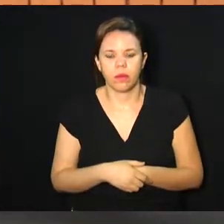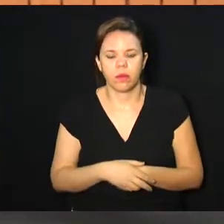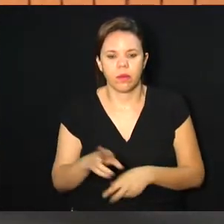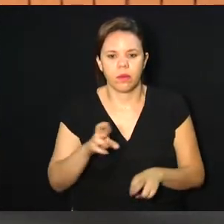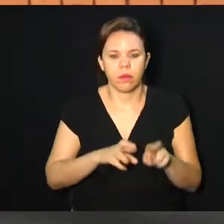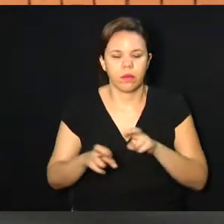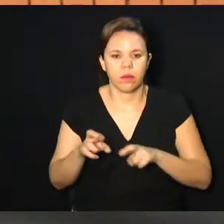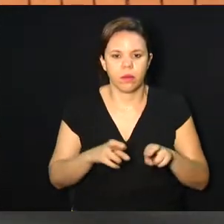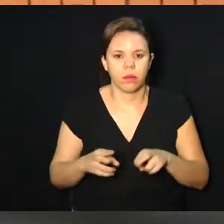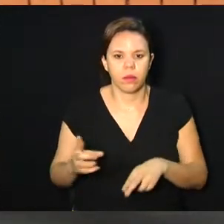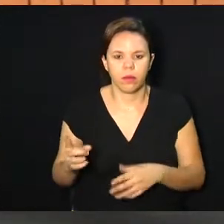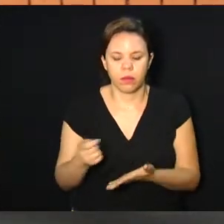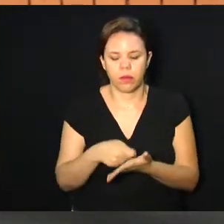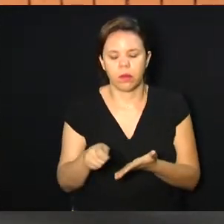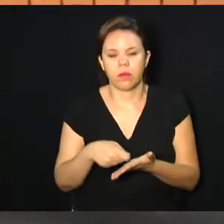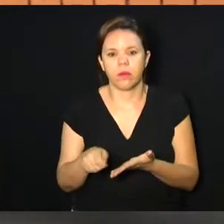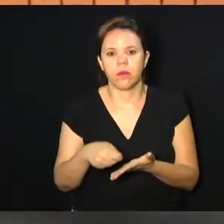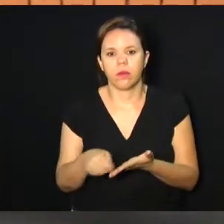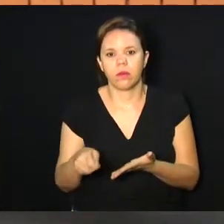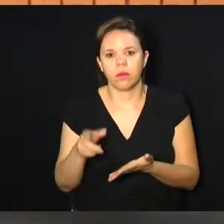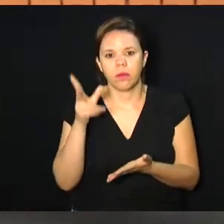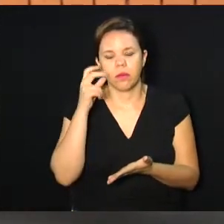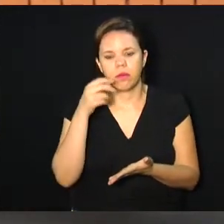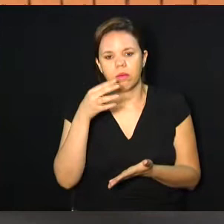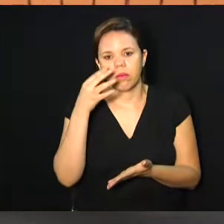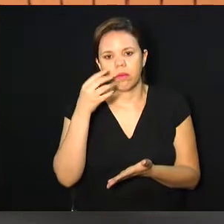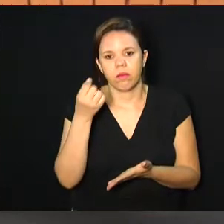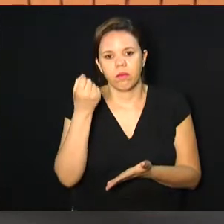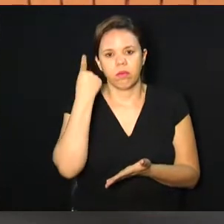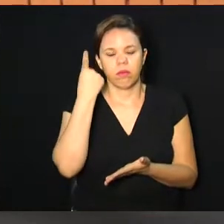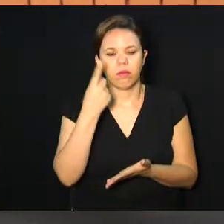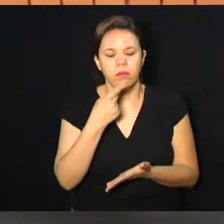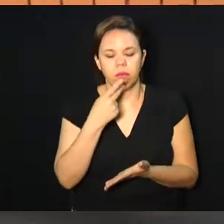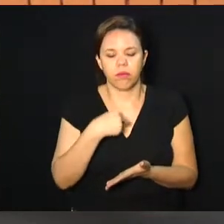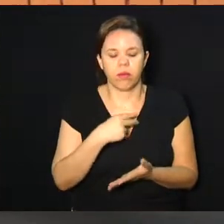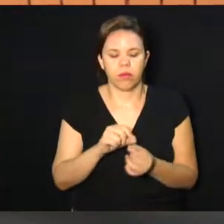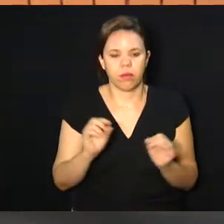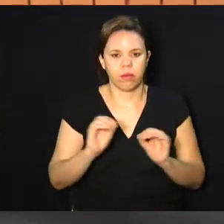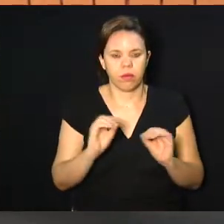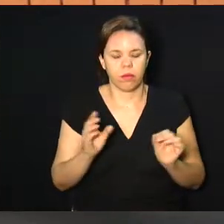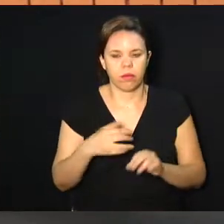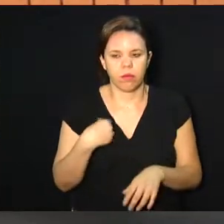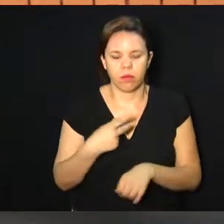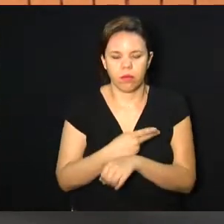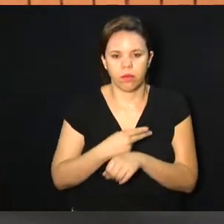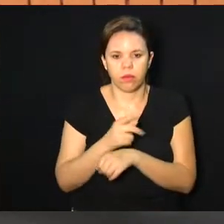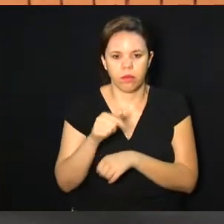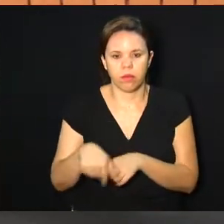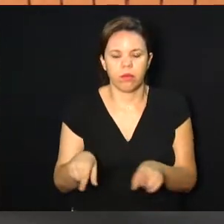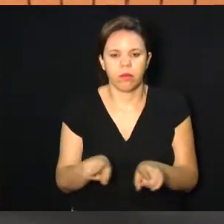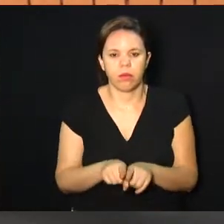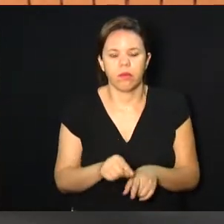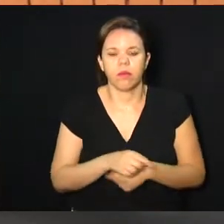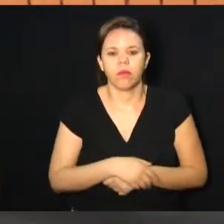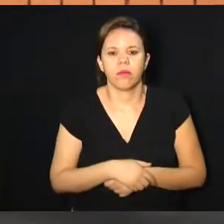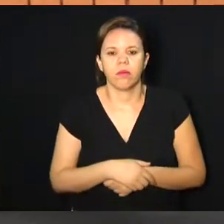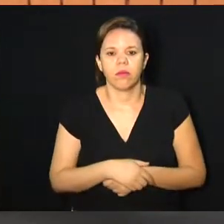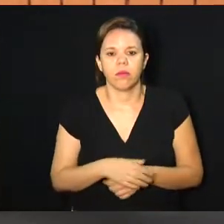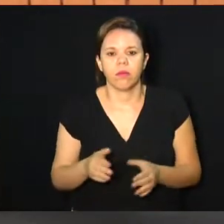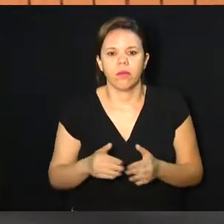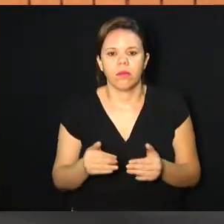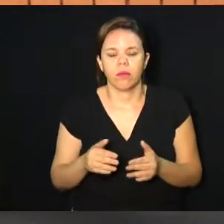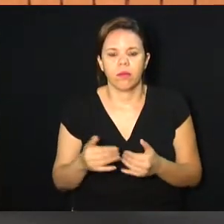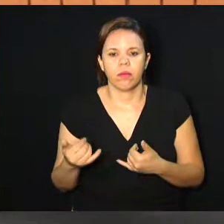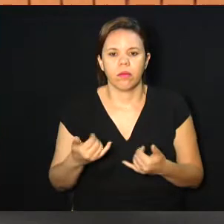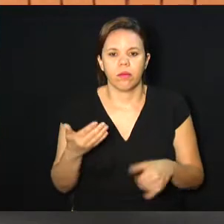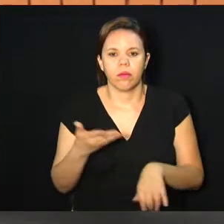fiscais que estão lá com a cadernetinha não ouvem, eles falam que eles não podem fazer nada. Eu estava procurando aqui também um pedido de acesso à